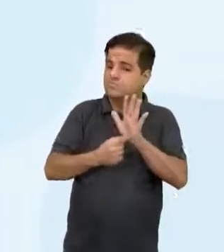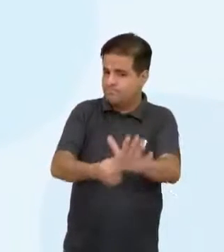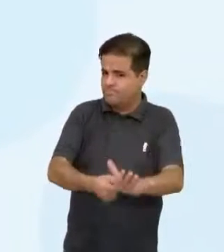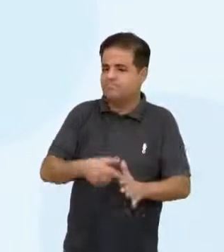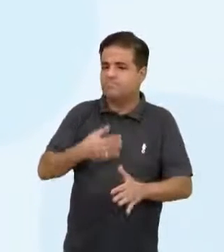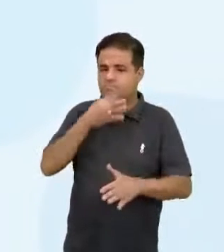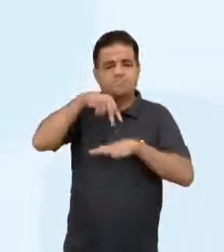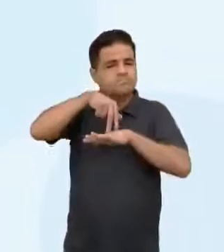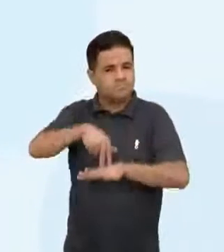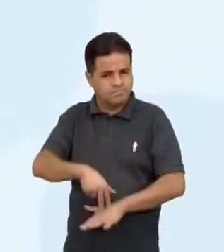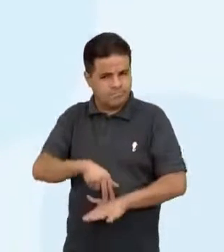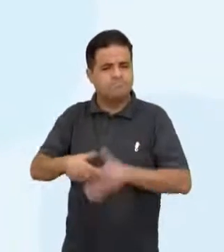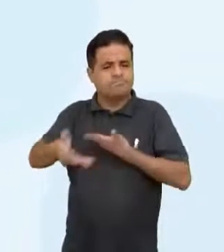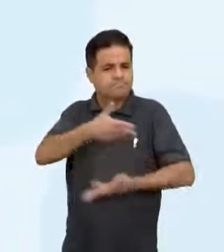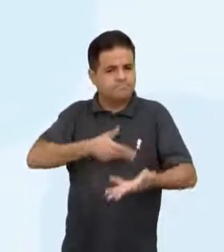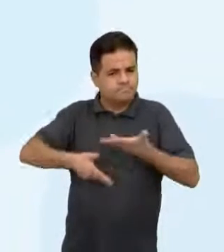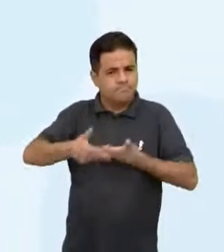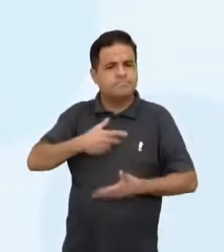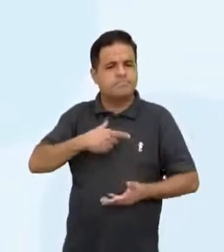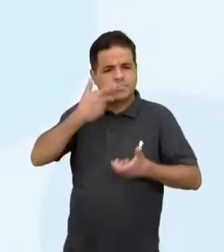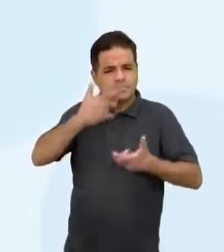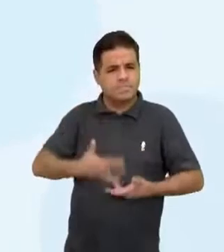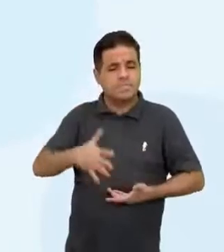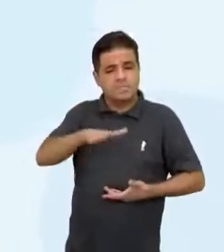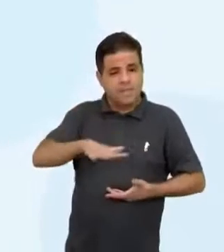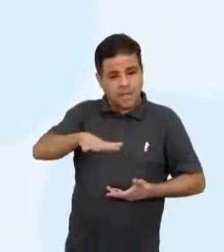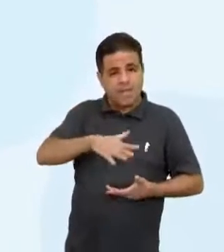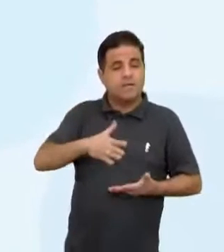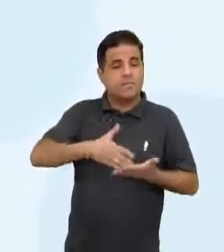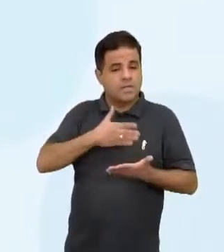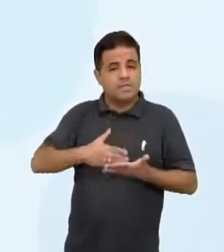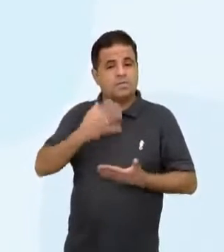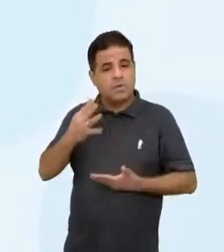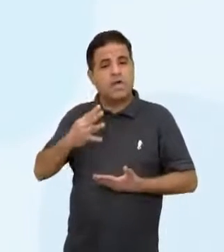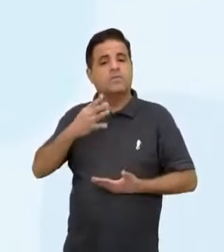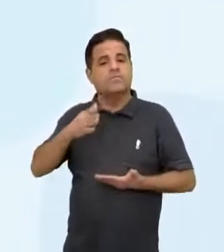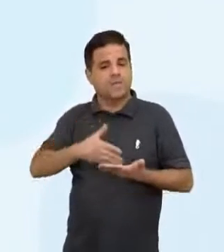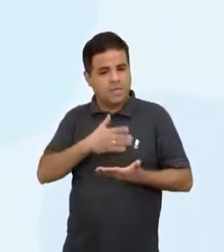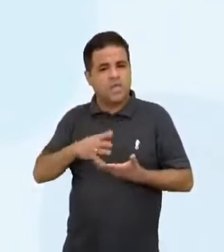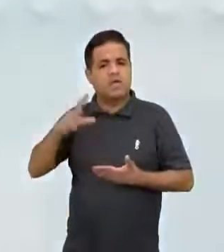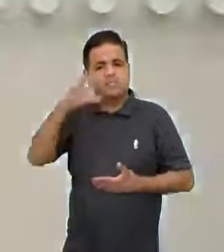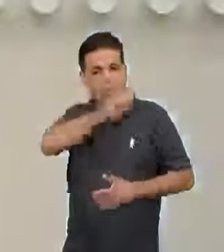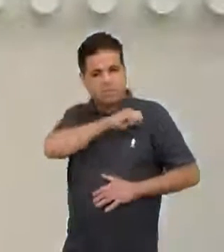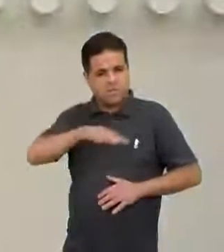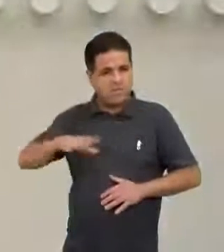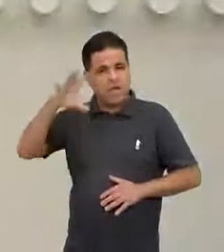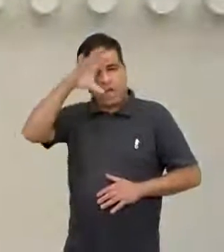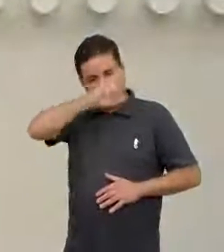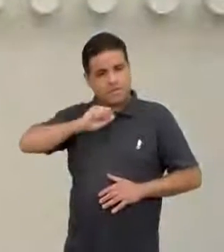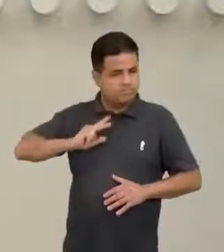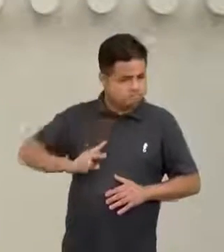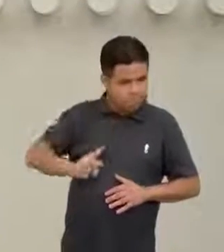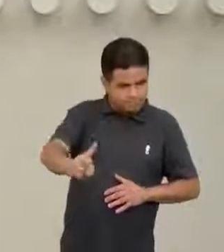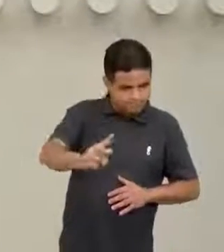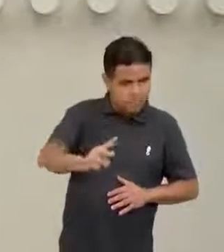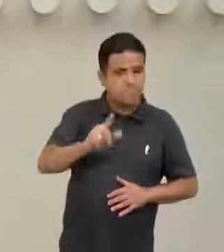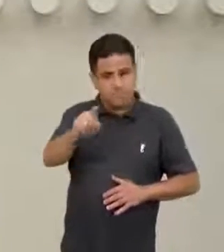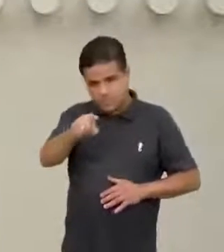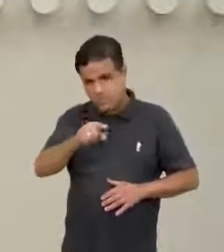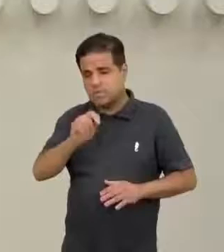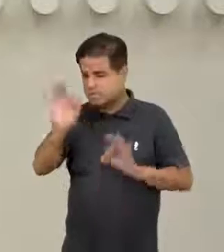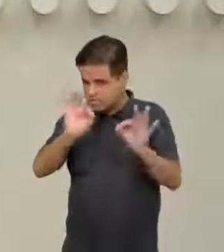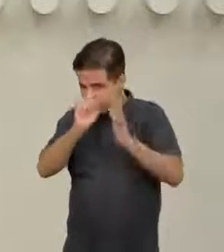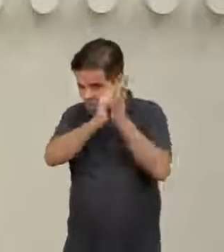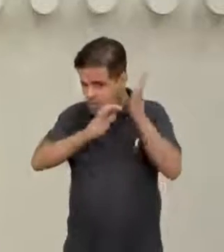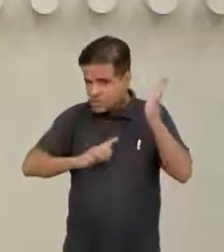seu posicionamento em relação a ele. Espaço na página 4 do caderno do aluno Aprender Sempre. Você faça essa